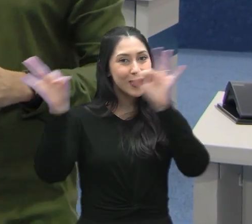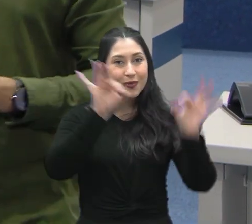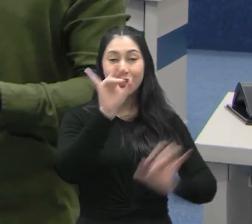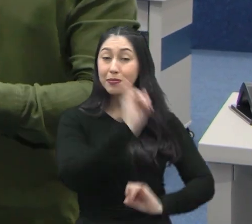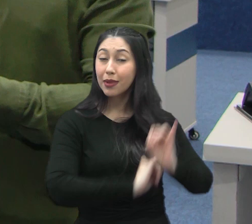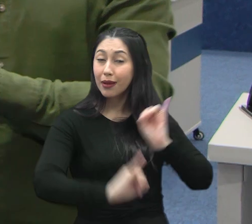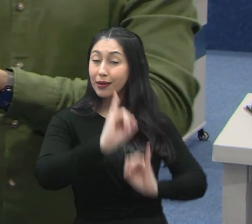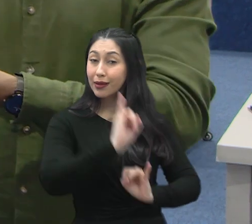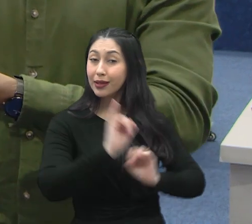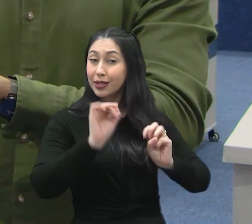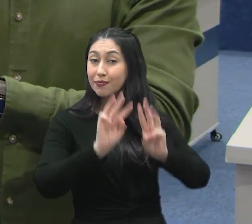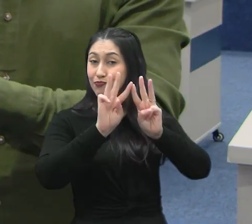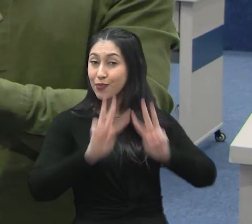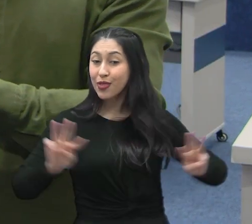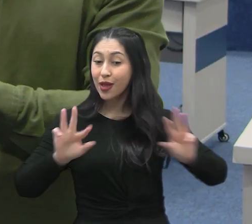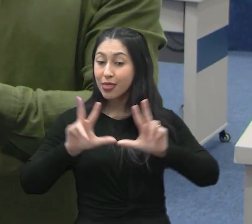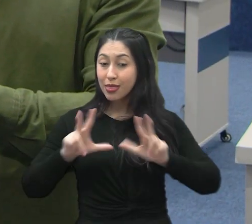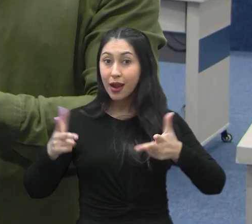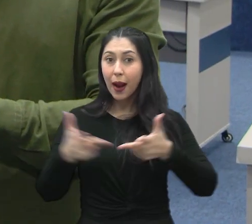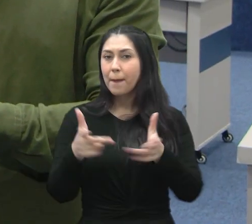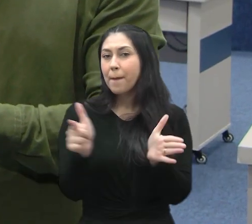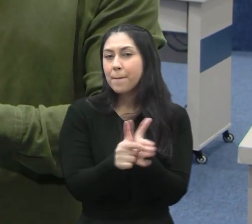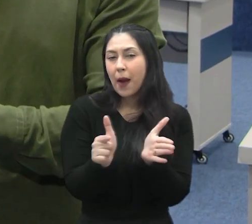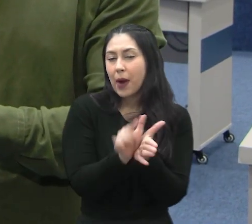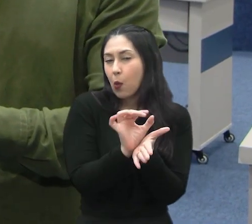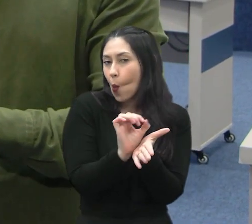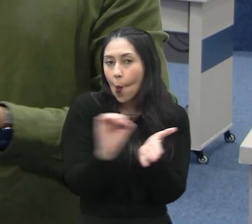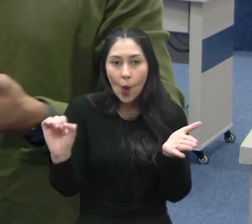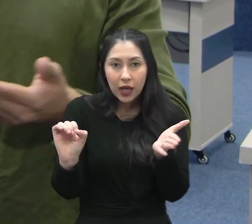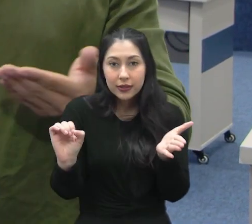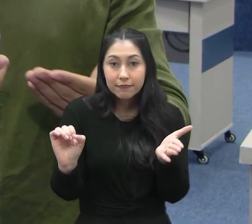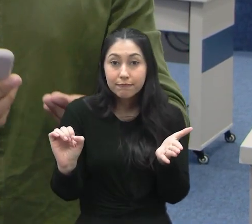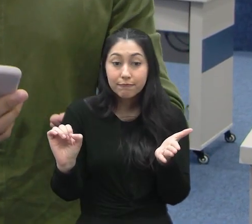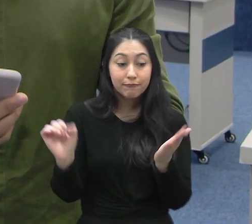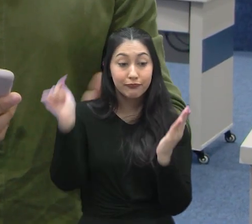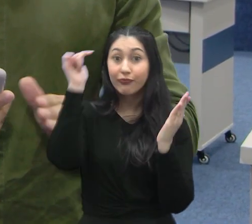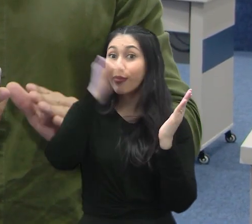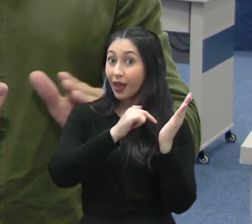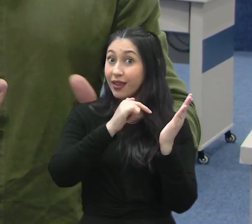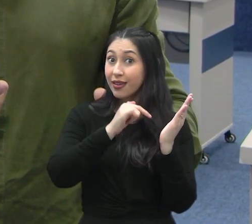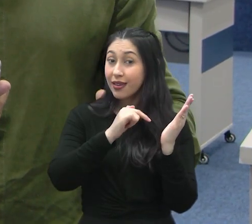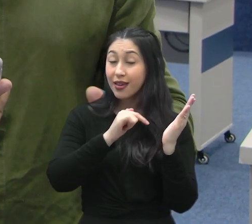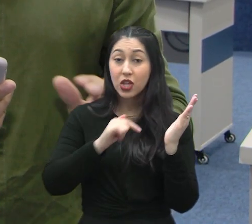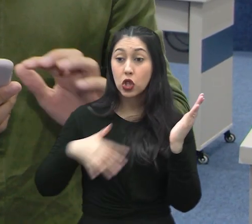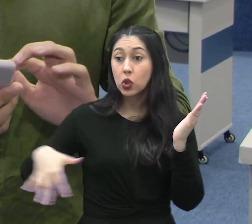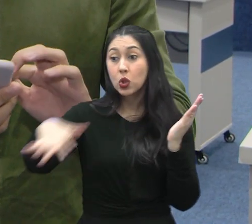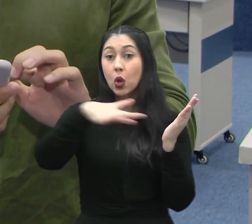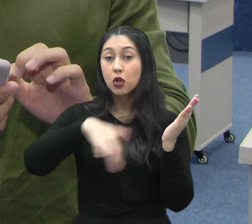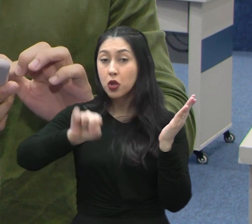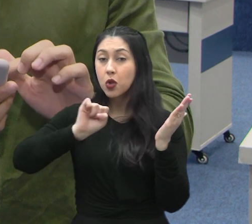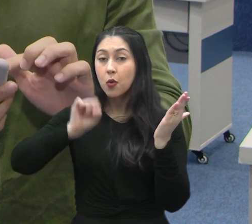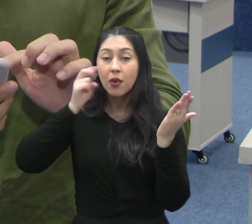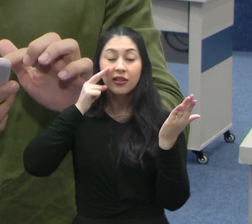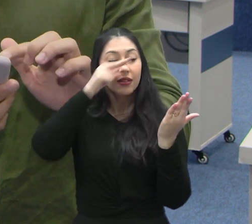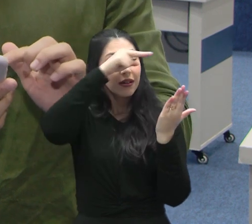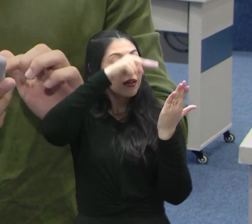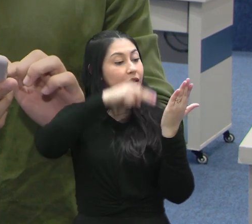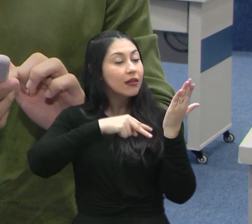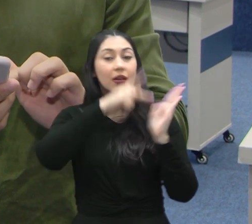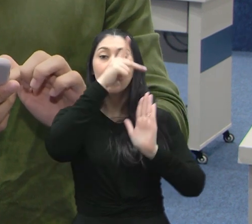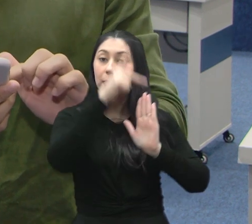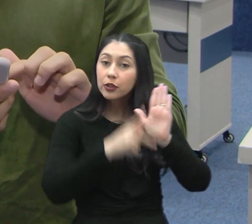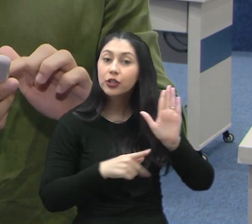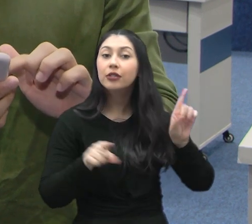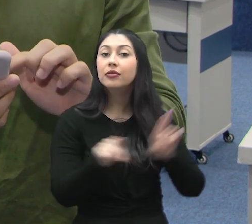acompanhadas digitalmente por meio da plataforma Câmara Sem Papel. É por aqui que qualquer cidadão pode ler o conteúdo